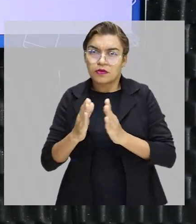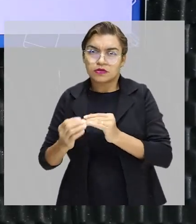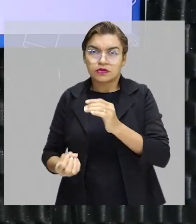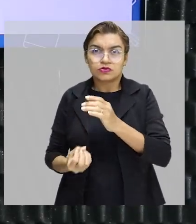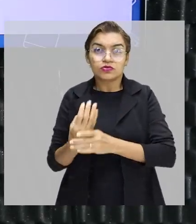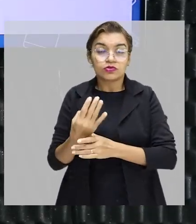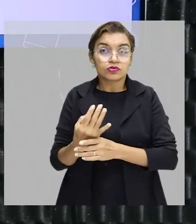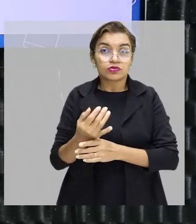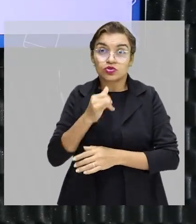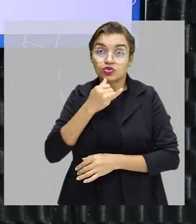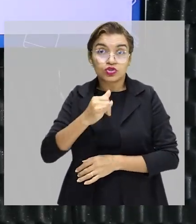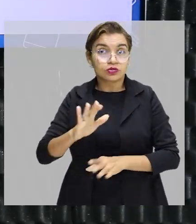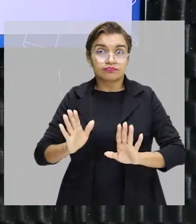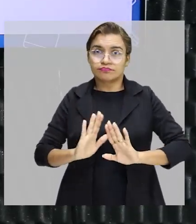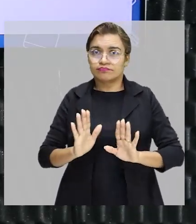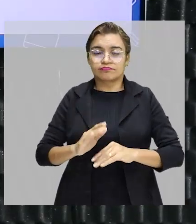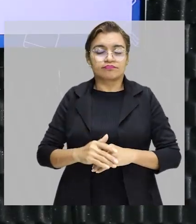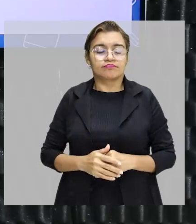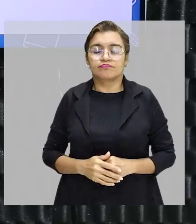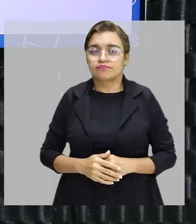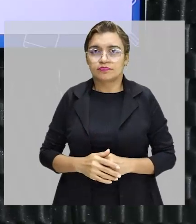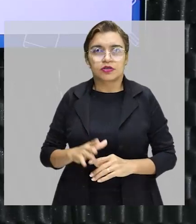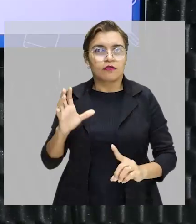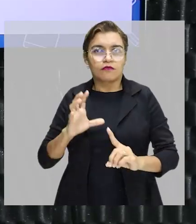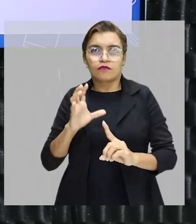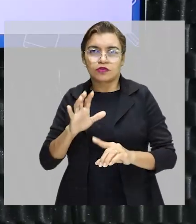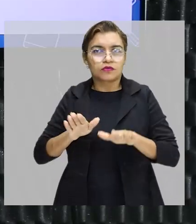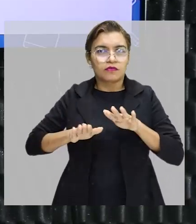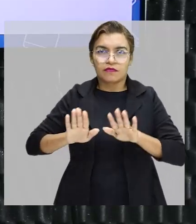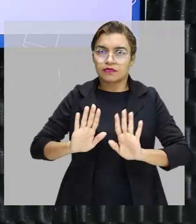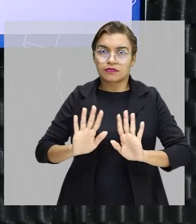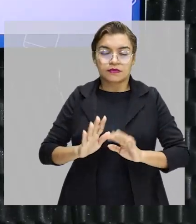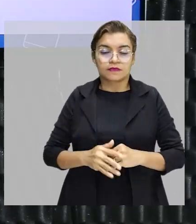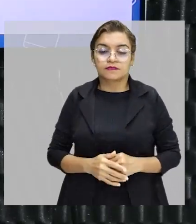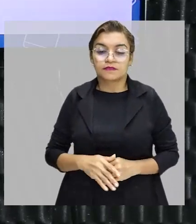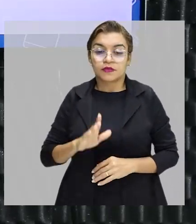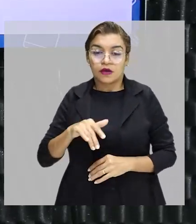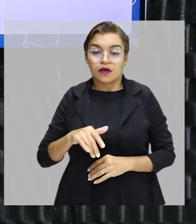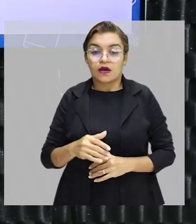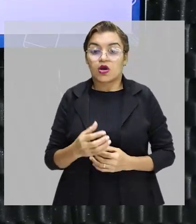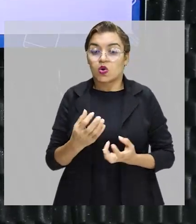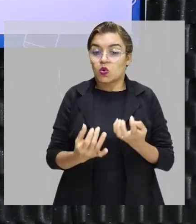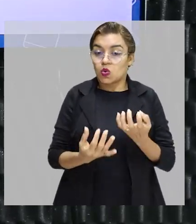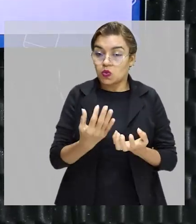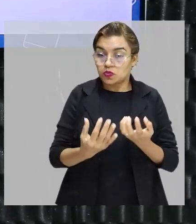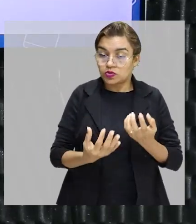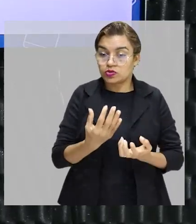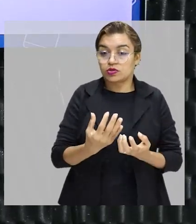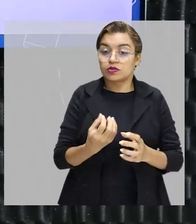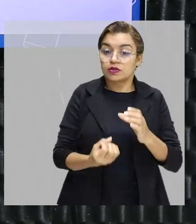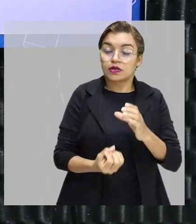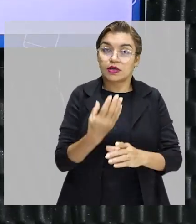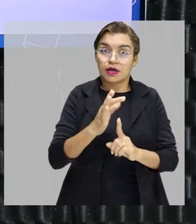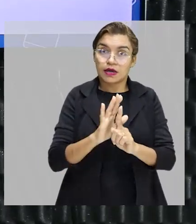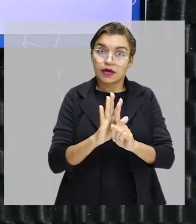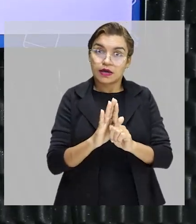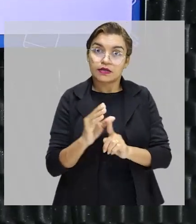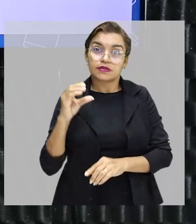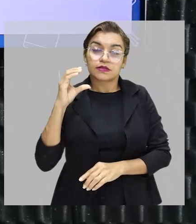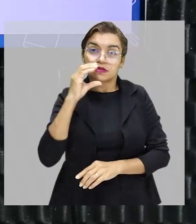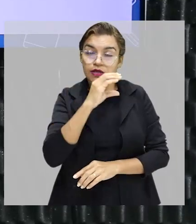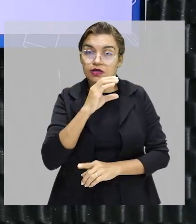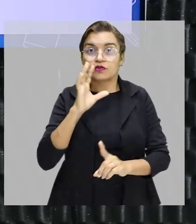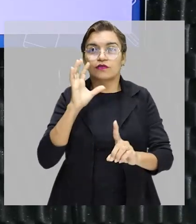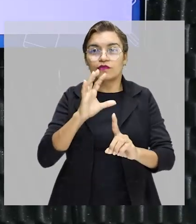geração de energia que vai promover o movimento. Não. Combustão que gera gases quentes para mover